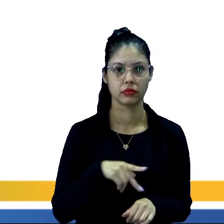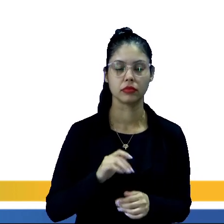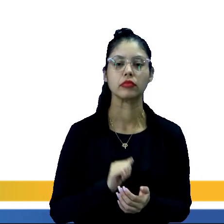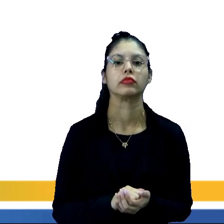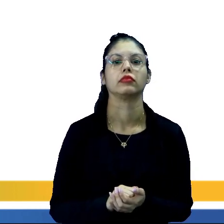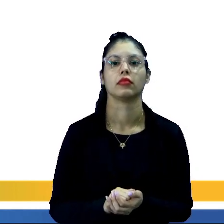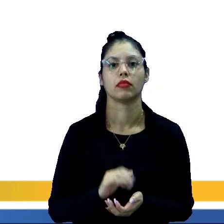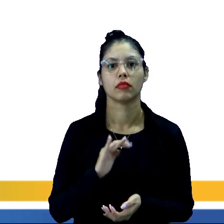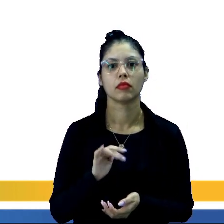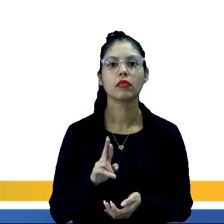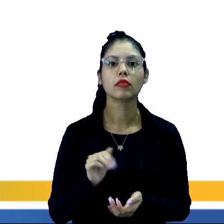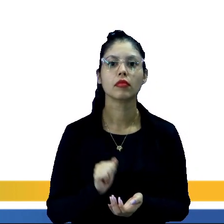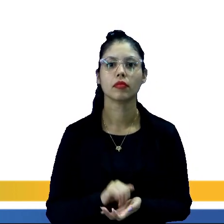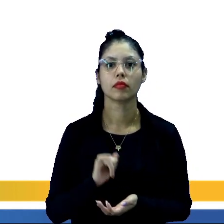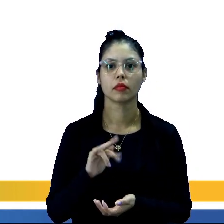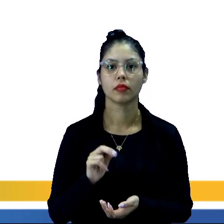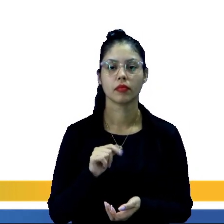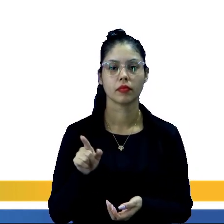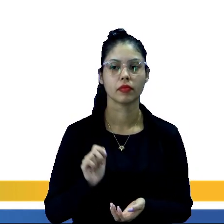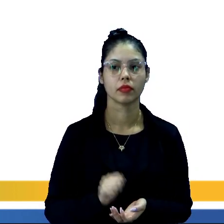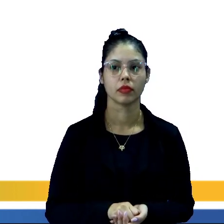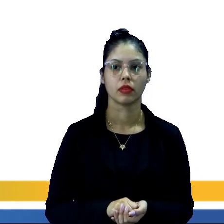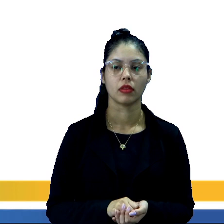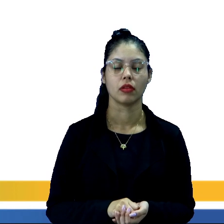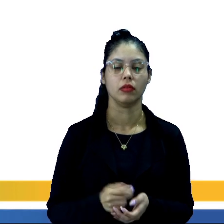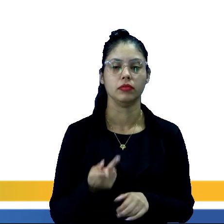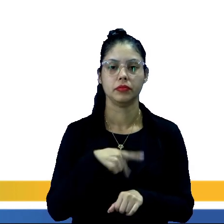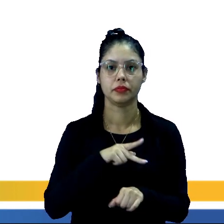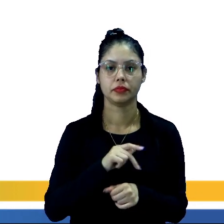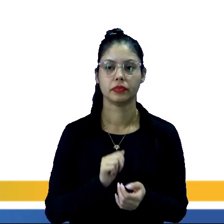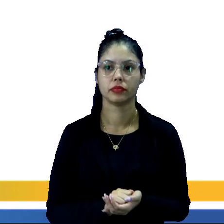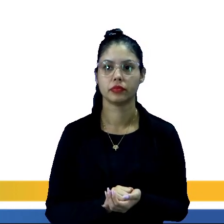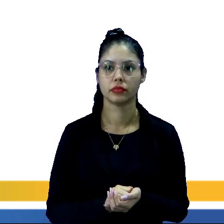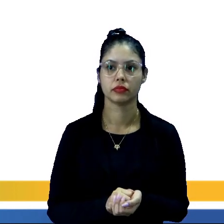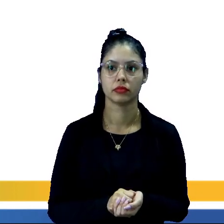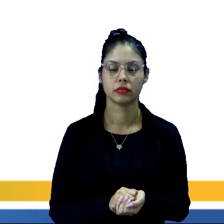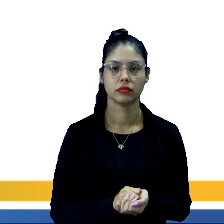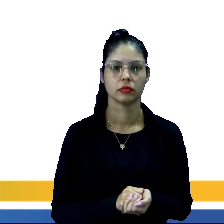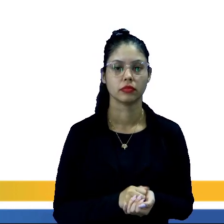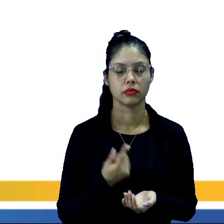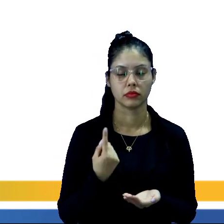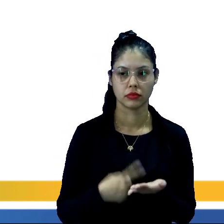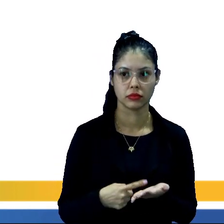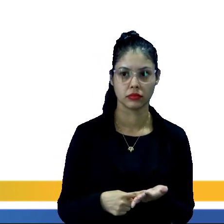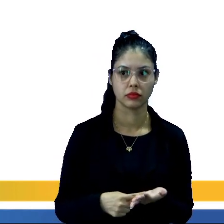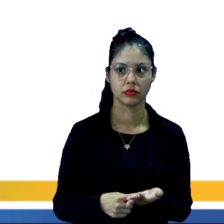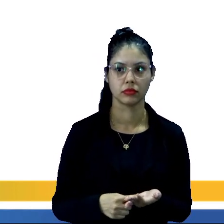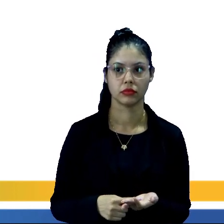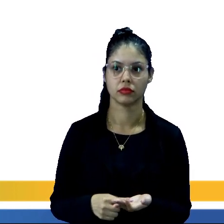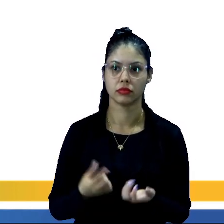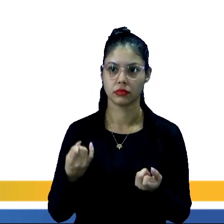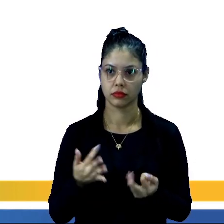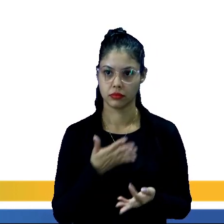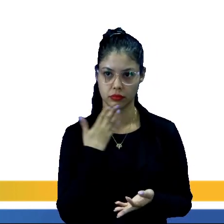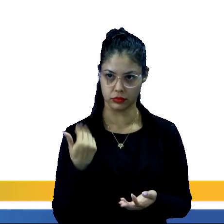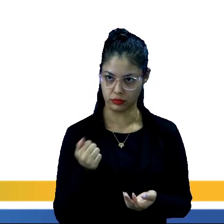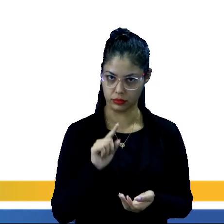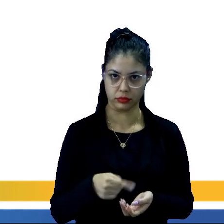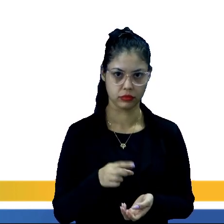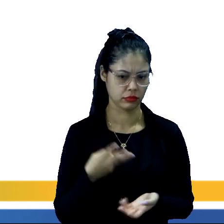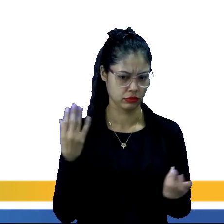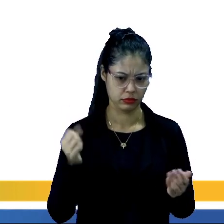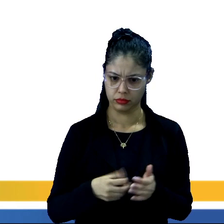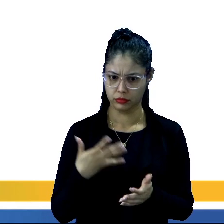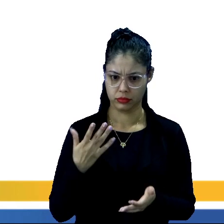aí, Catar, Irã, né? Que são países muçulmanos, então ele considera a mesma justificativa, milhões de pessoas